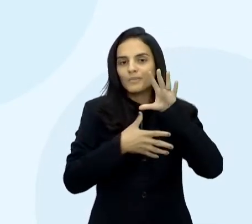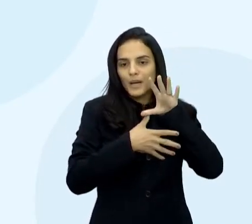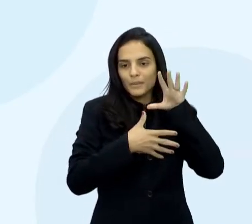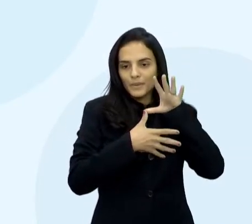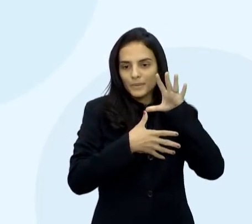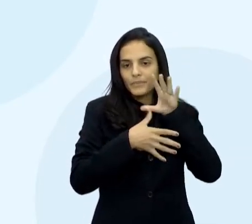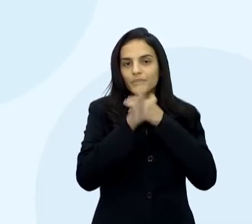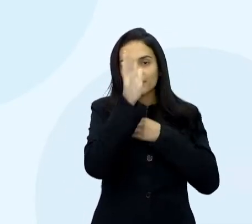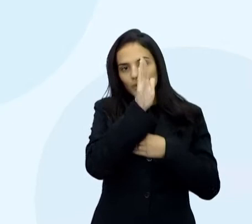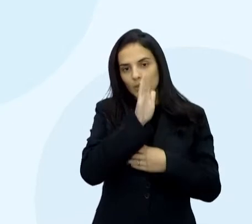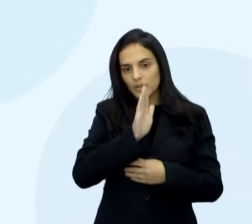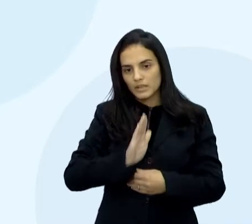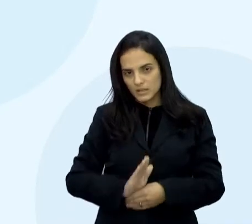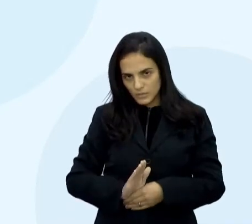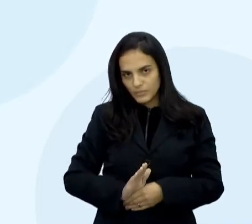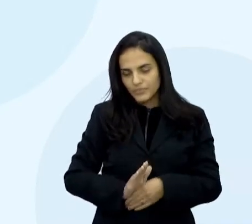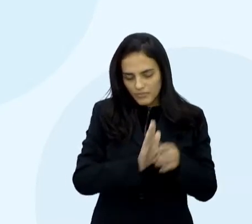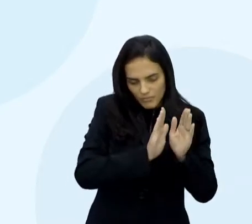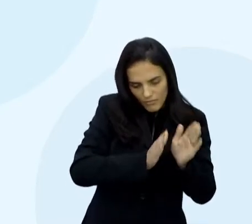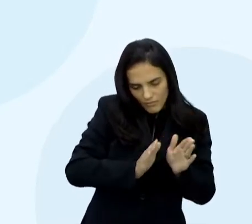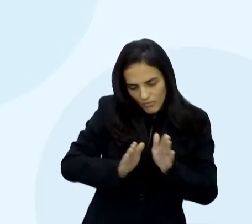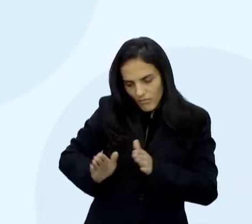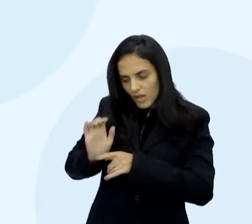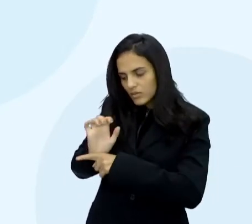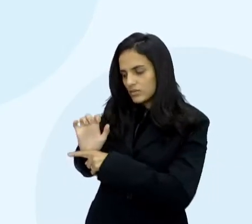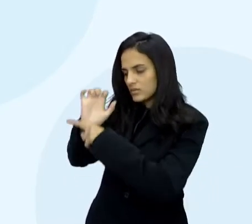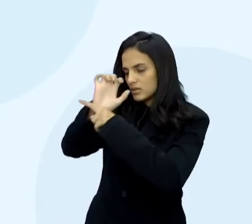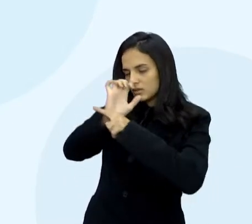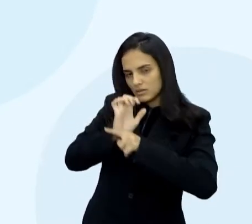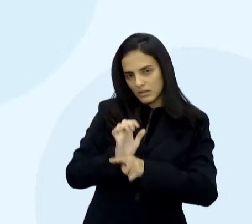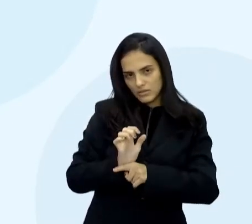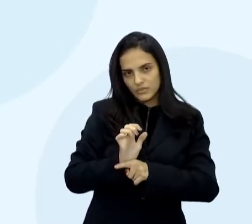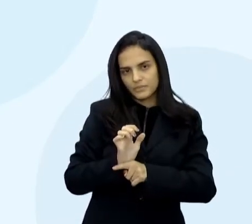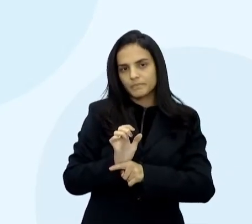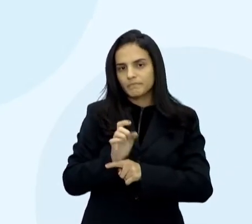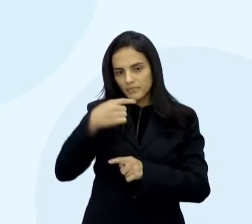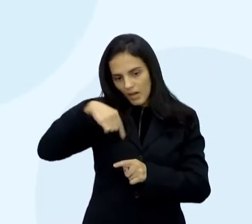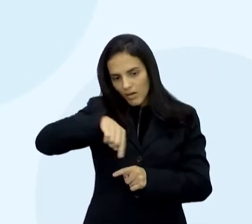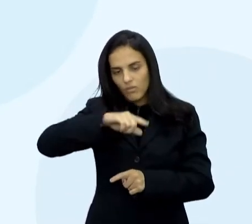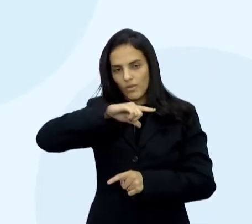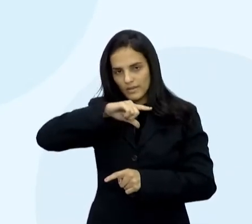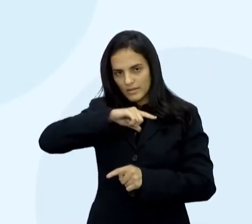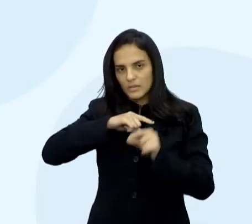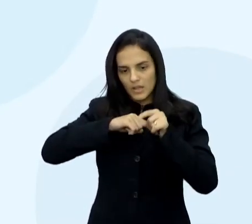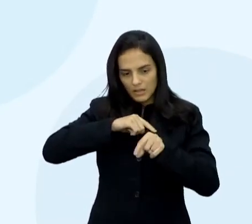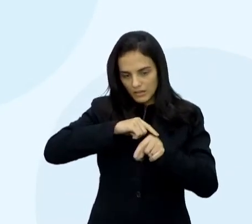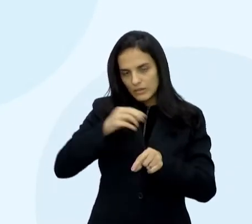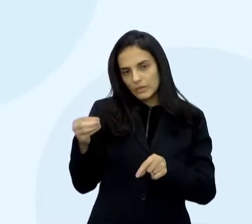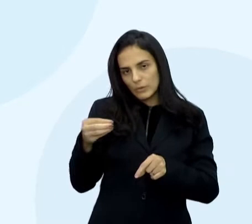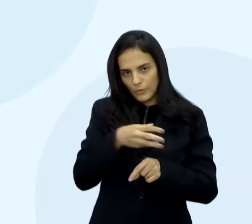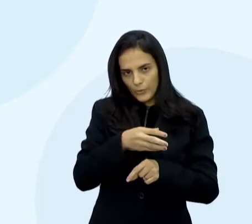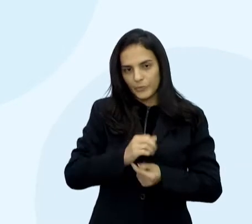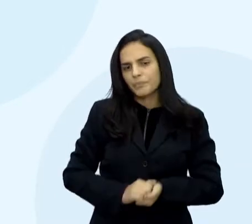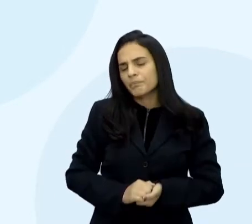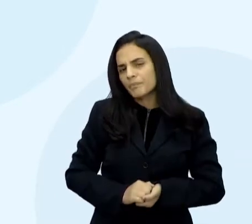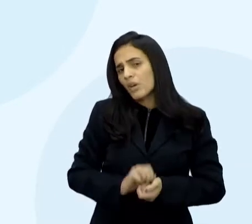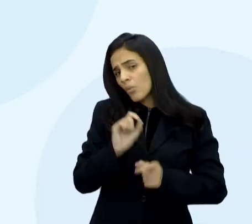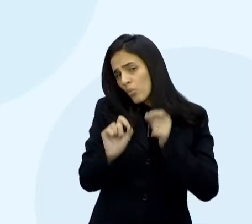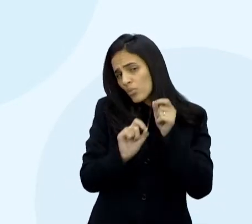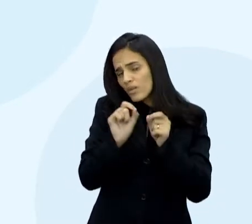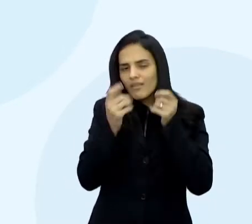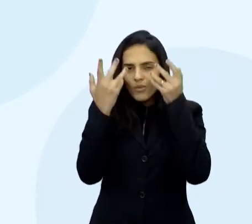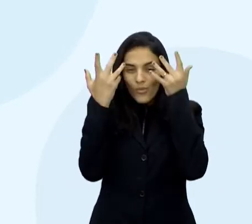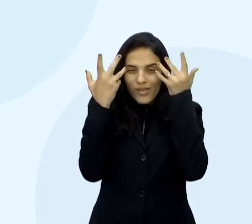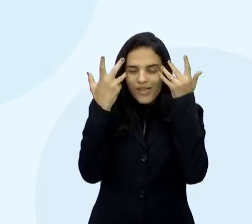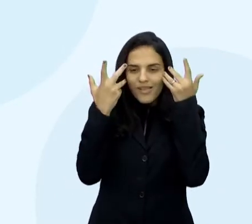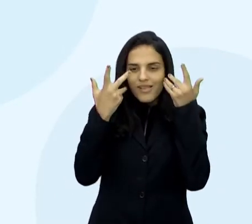com as divisões territoriais dos estados que nós temos atualmente. Então, o que um leão